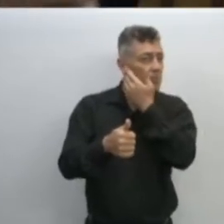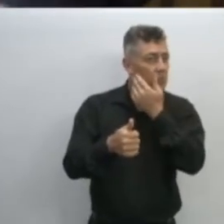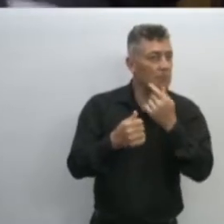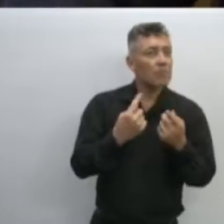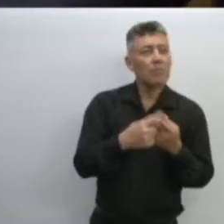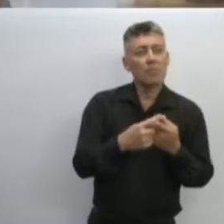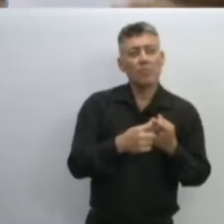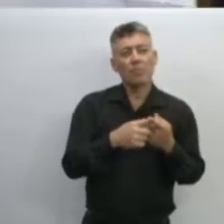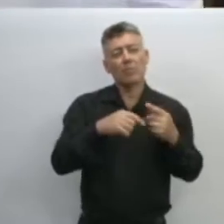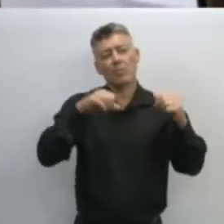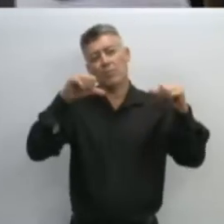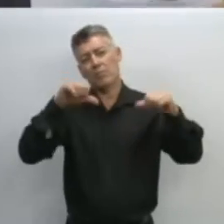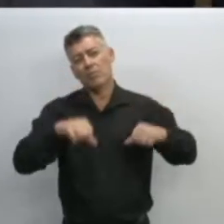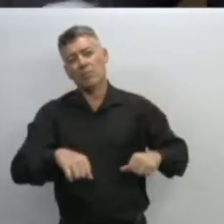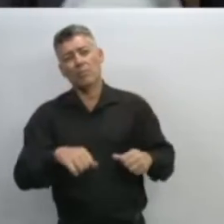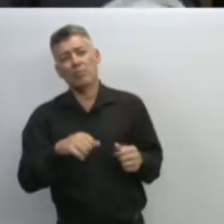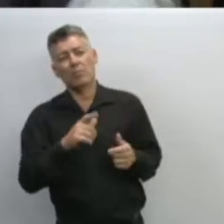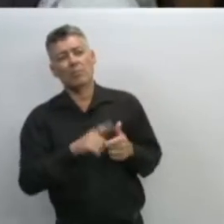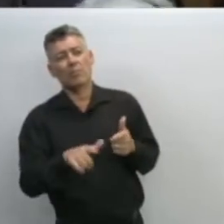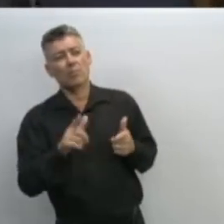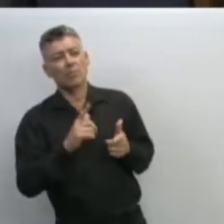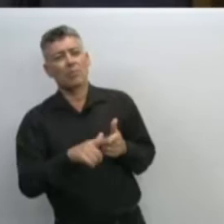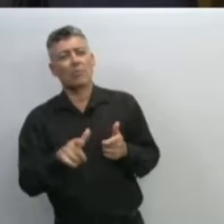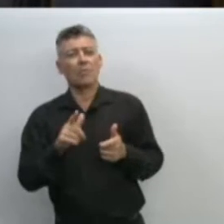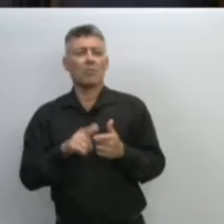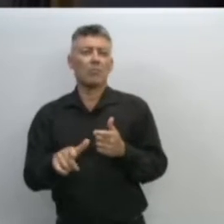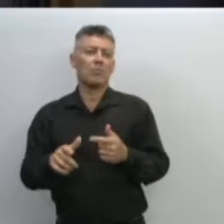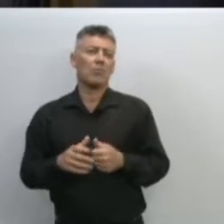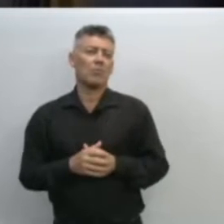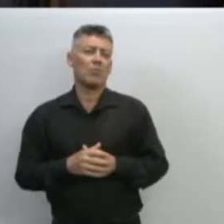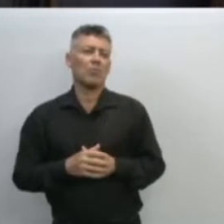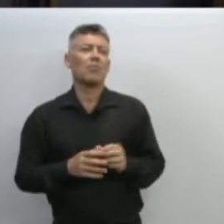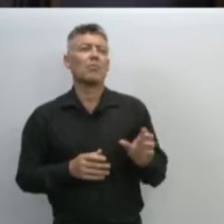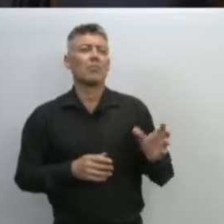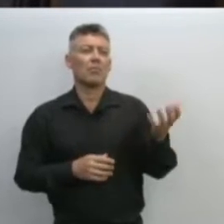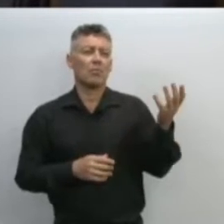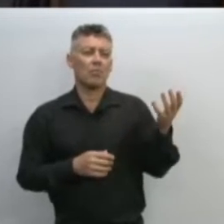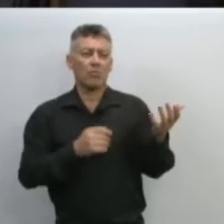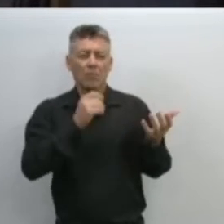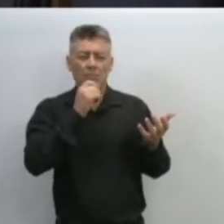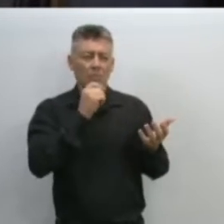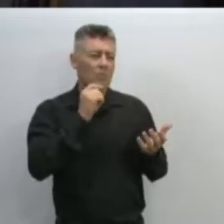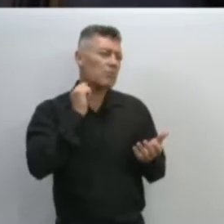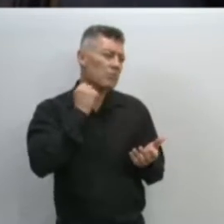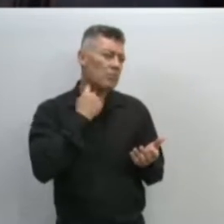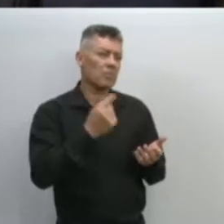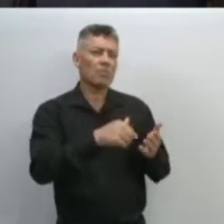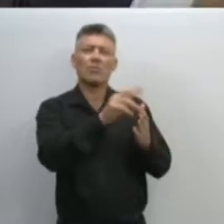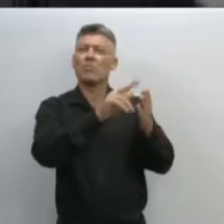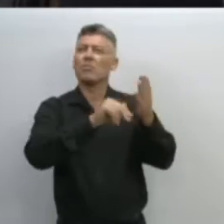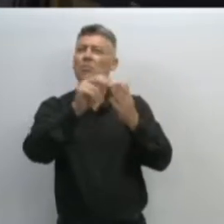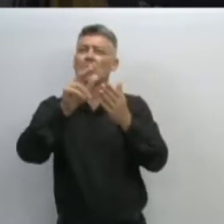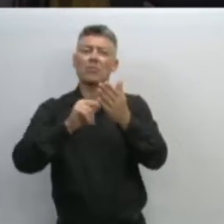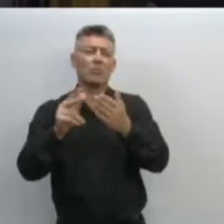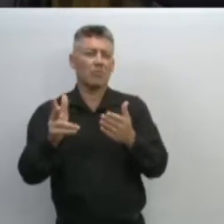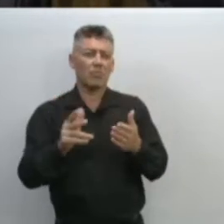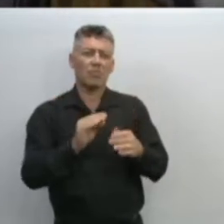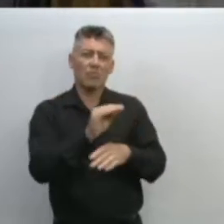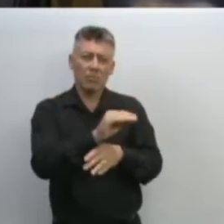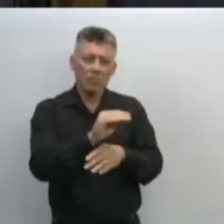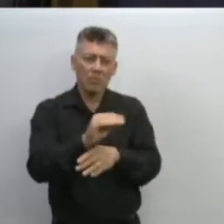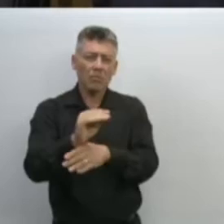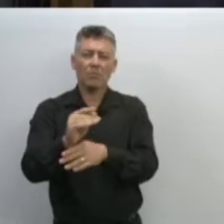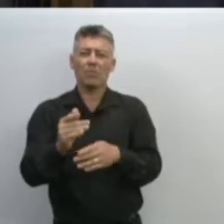situação estava bem precária, até insalubre em determinados locais lá, saindo a pintura com mofo, sem